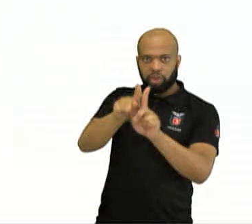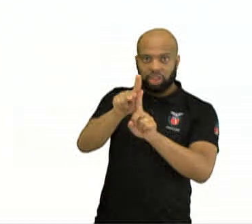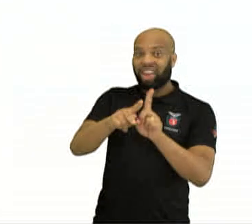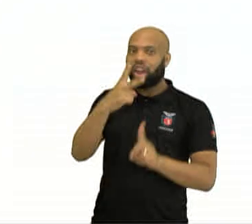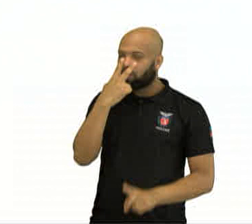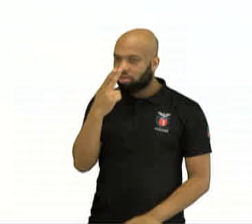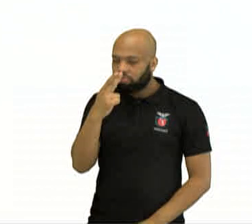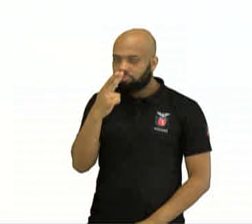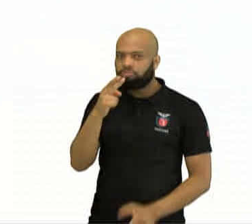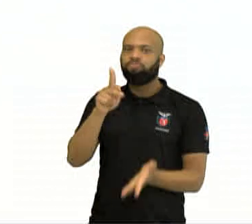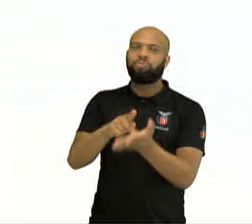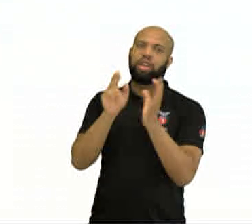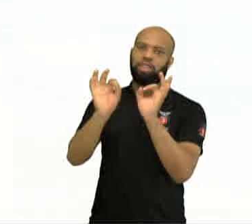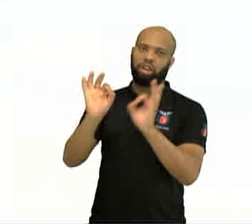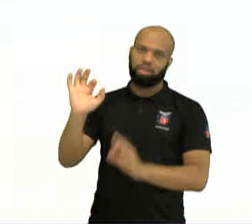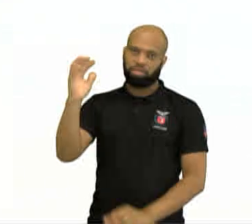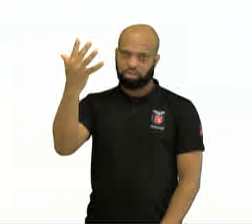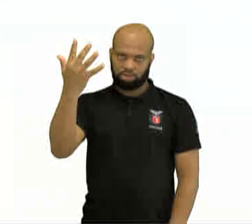confirma.